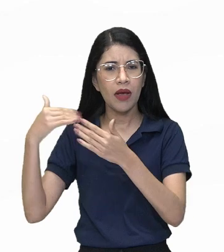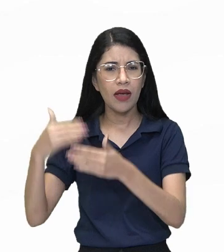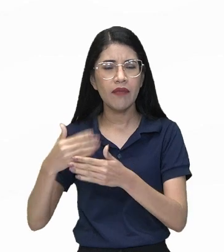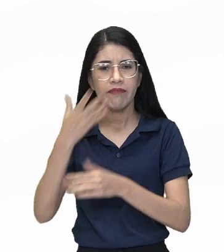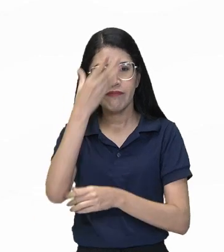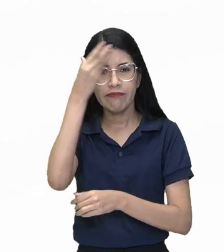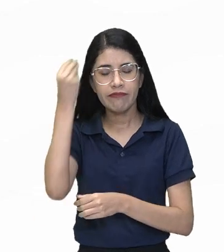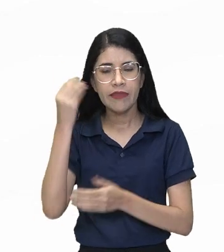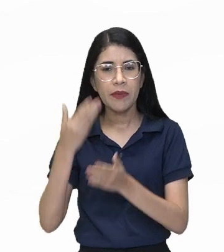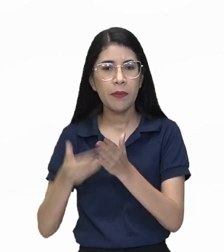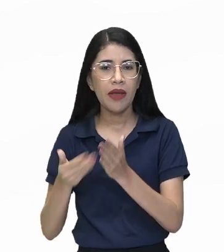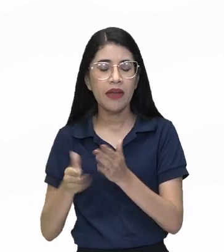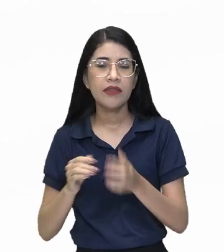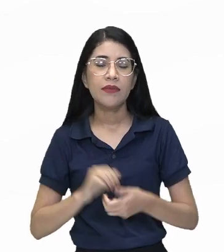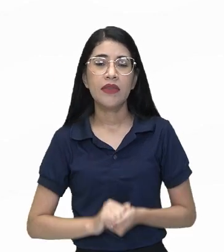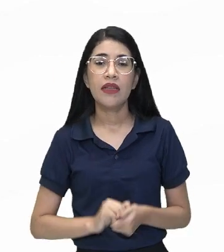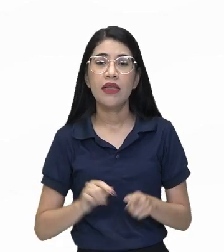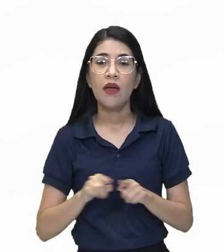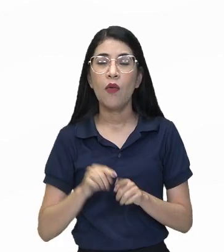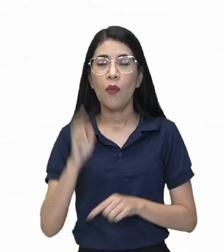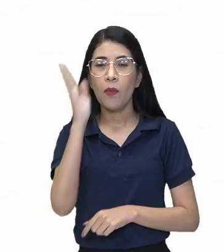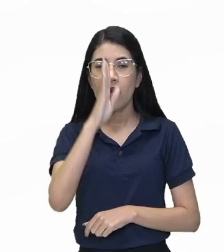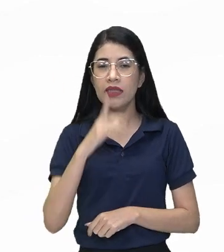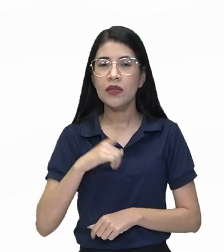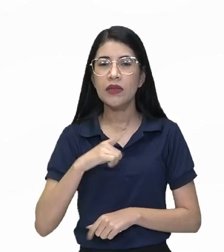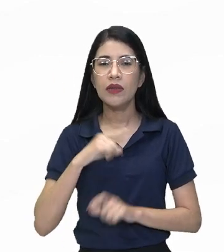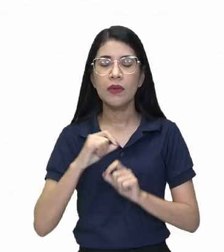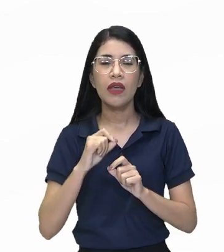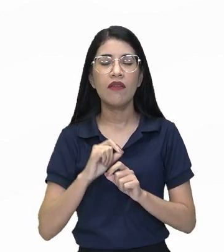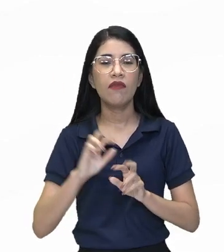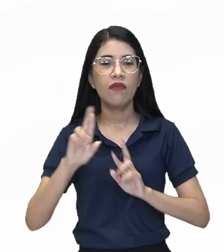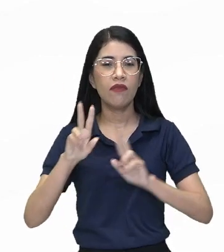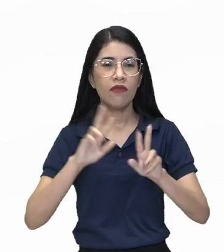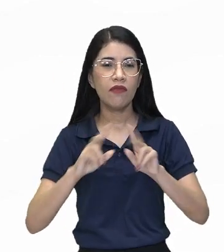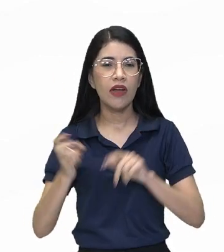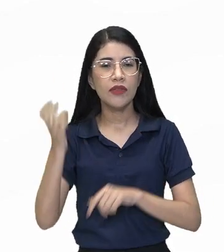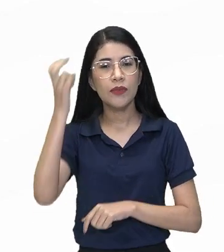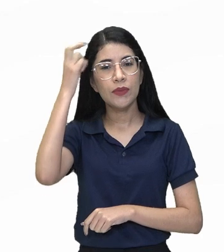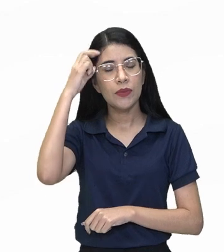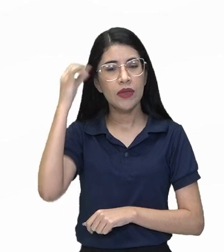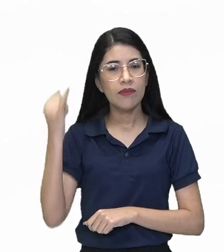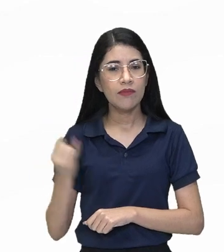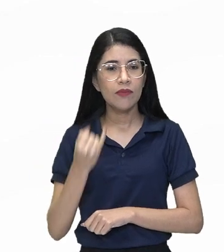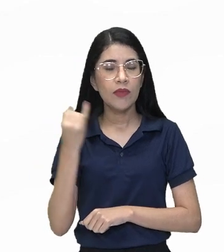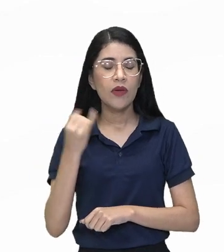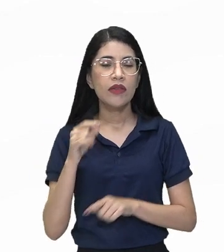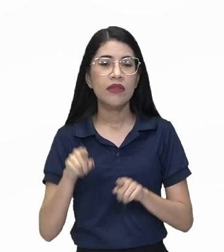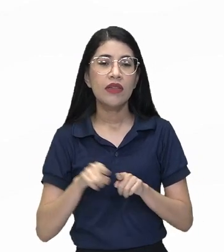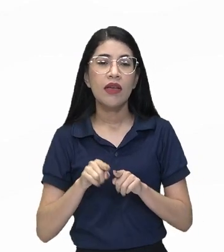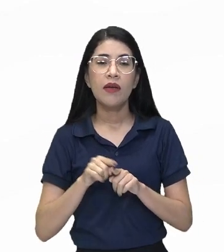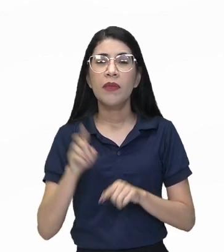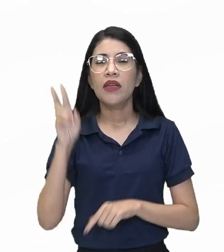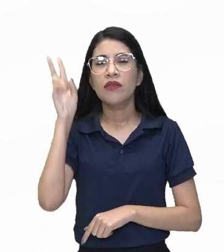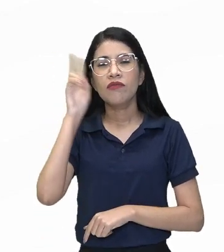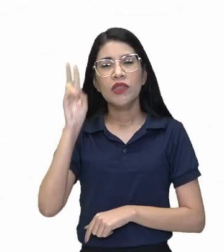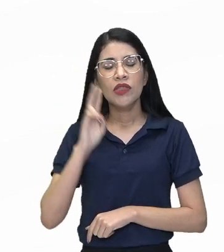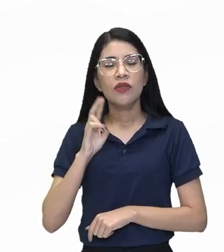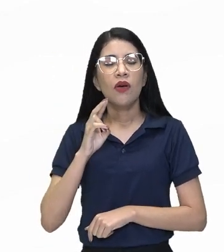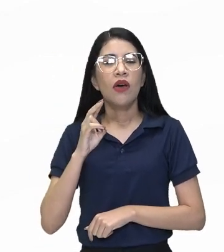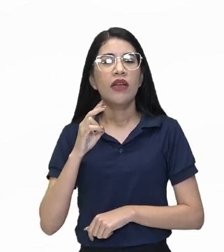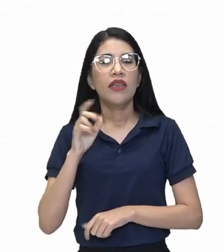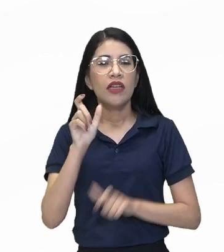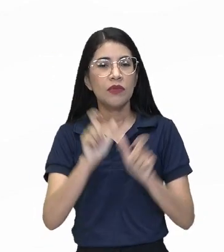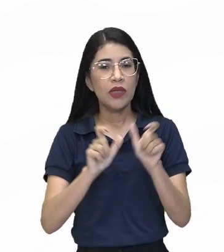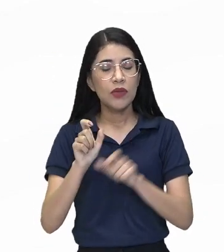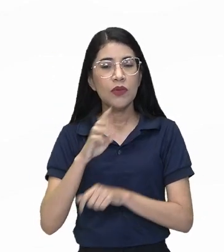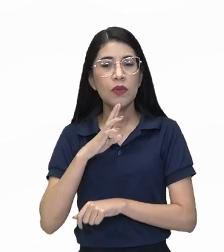O Brasil apresenta uma diversidade cultural muito rica e marcante. Histórias que estão na boca do povo, nos contos de